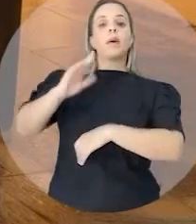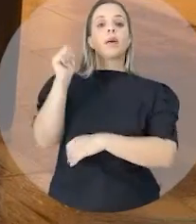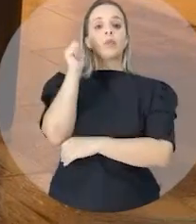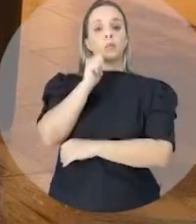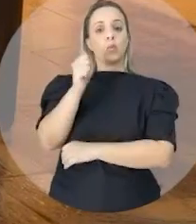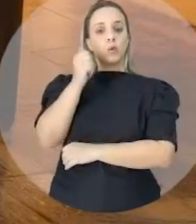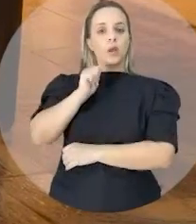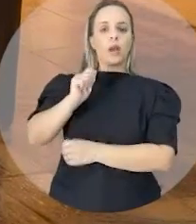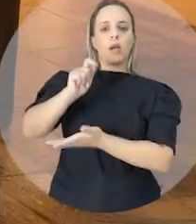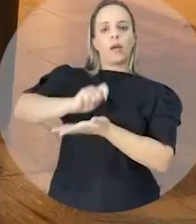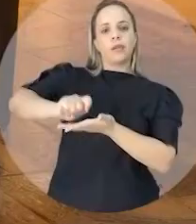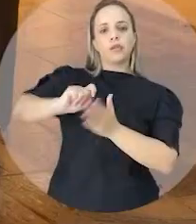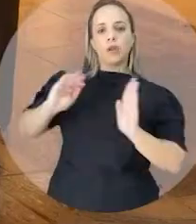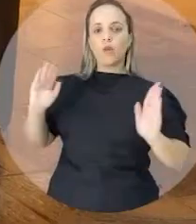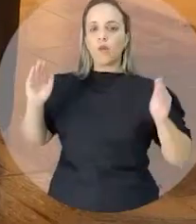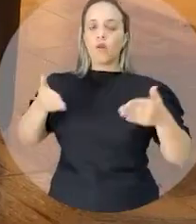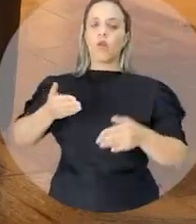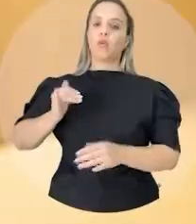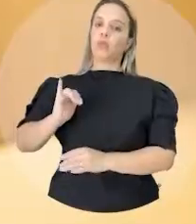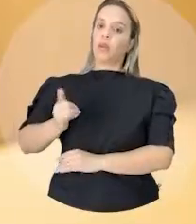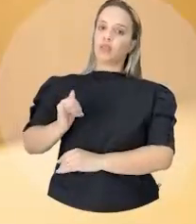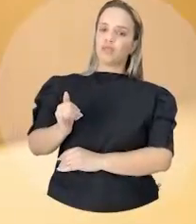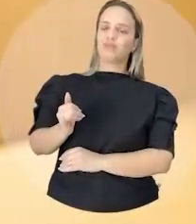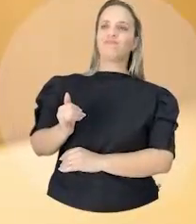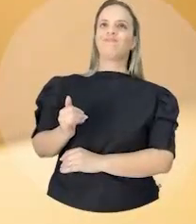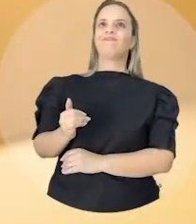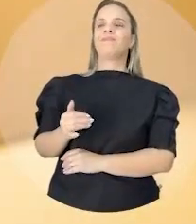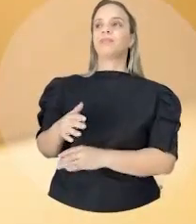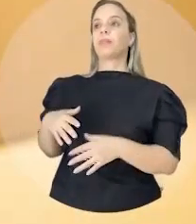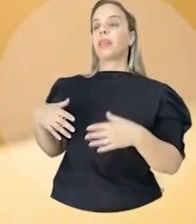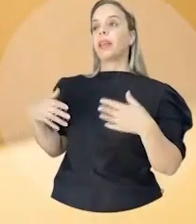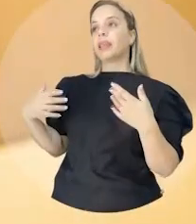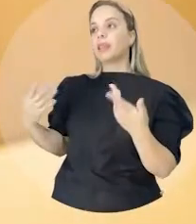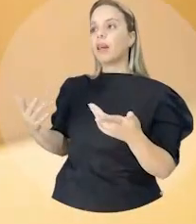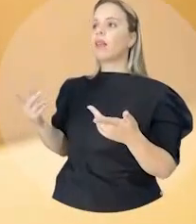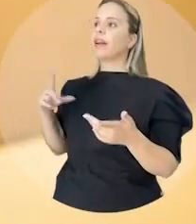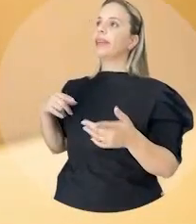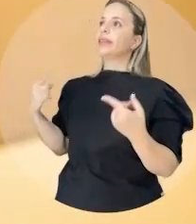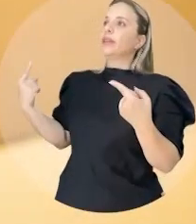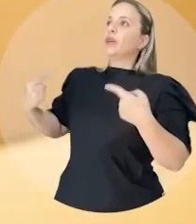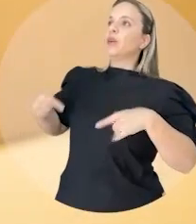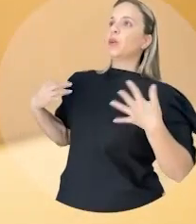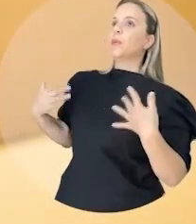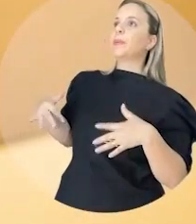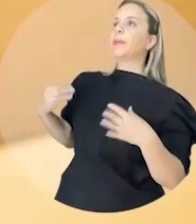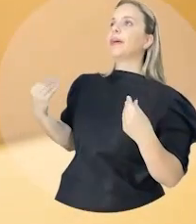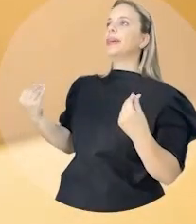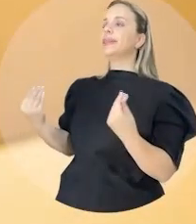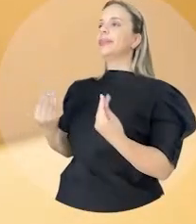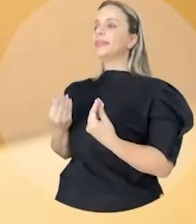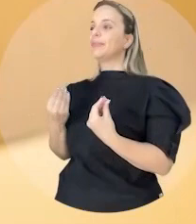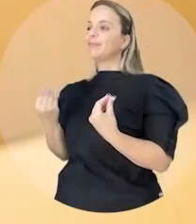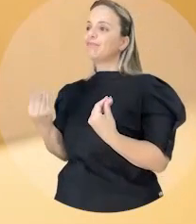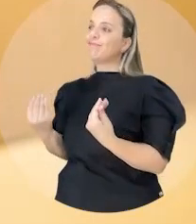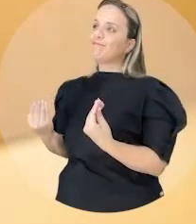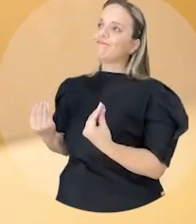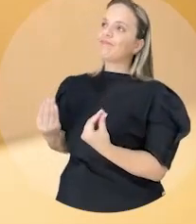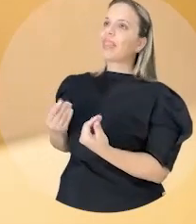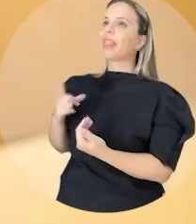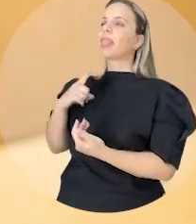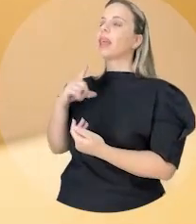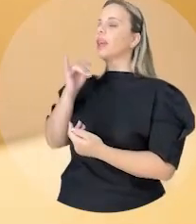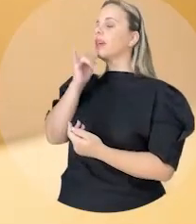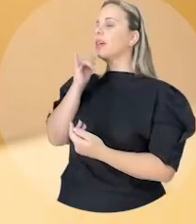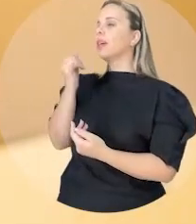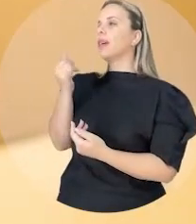mais mulheres escrevendo narrativas. Eu acho que os desafios, eles passam por um